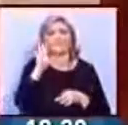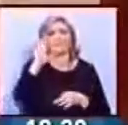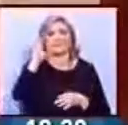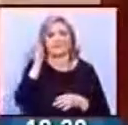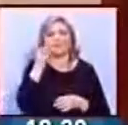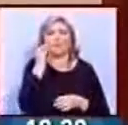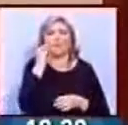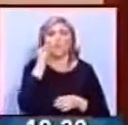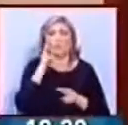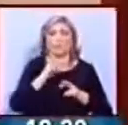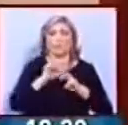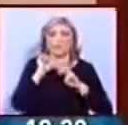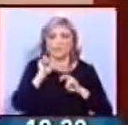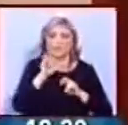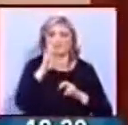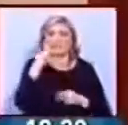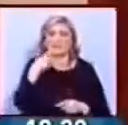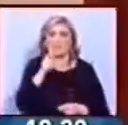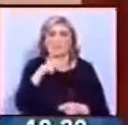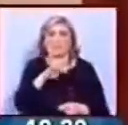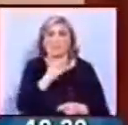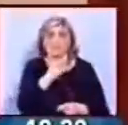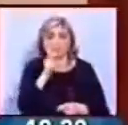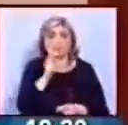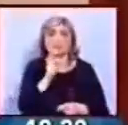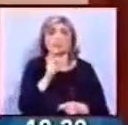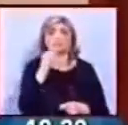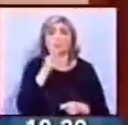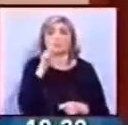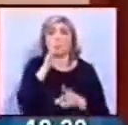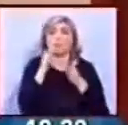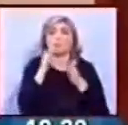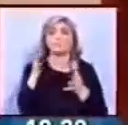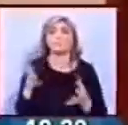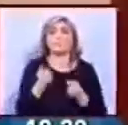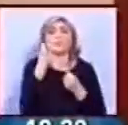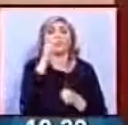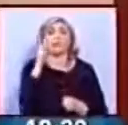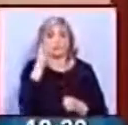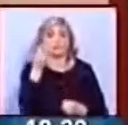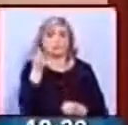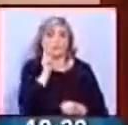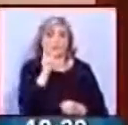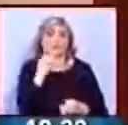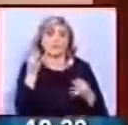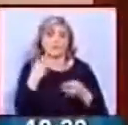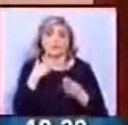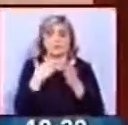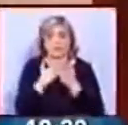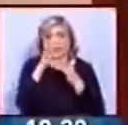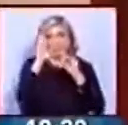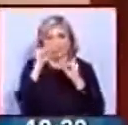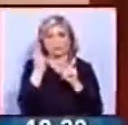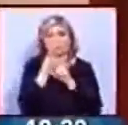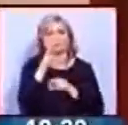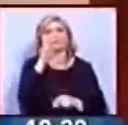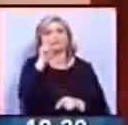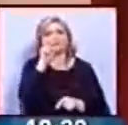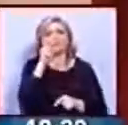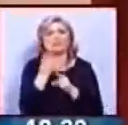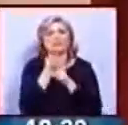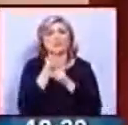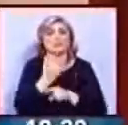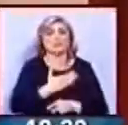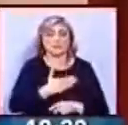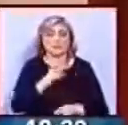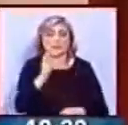se detectar os sintomas de um enfarte, até porque podem ajudar a salvar uma vida. Exato, é muito importante. Para já estamos a dar formação em termos de prevenção do